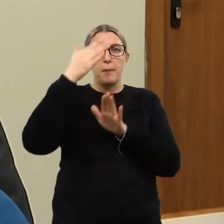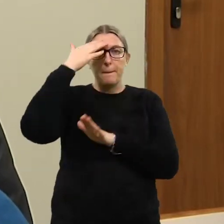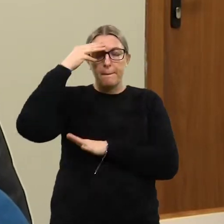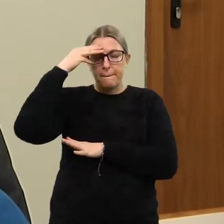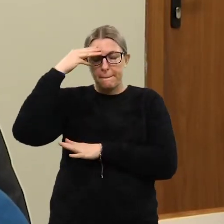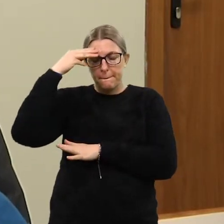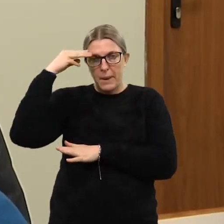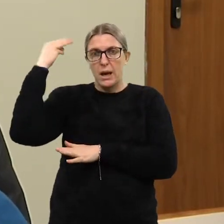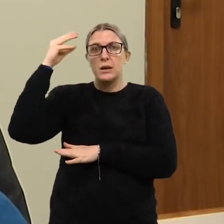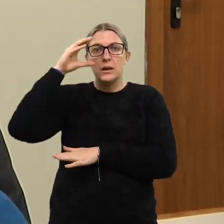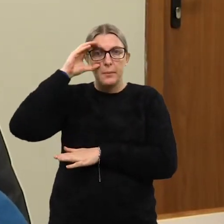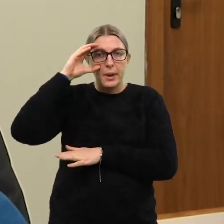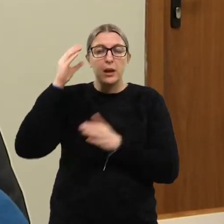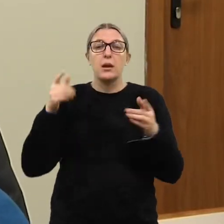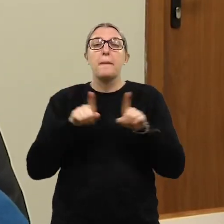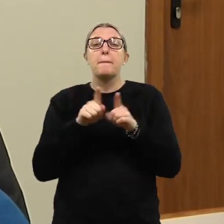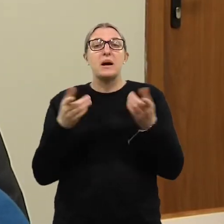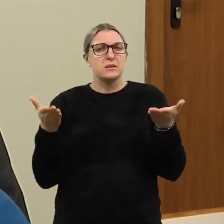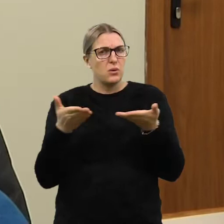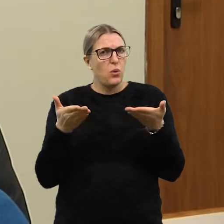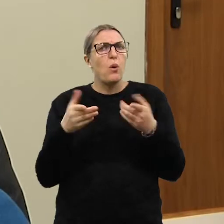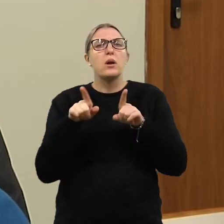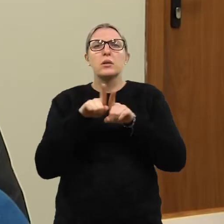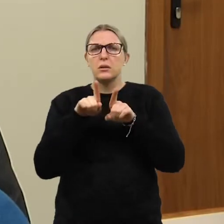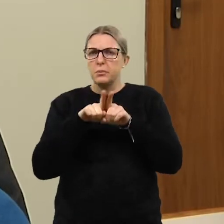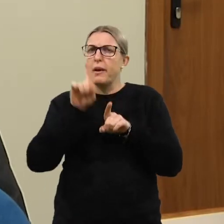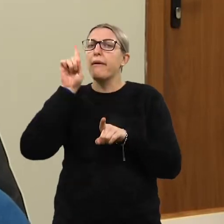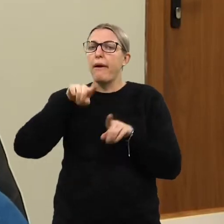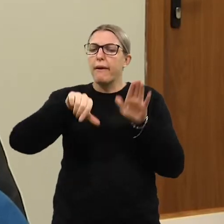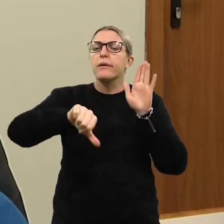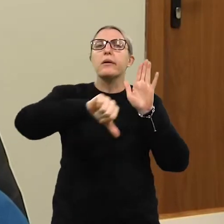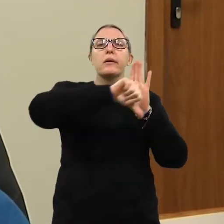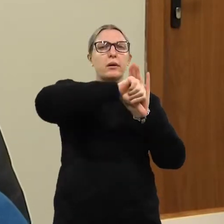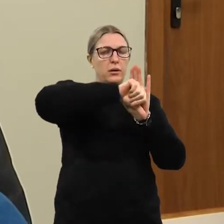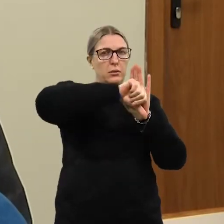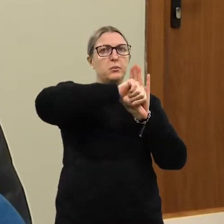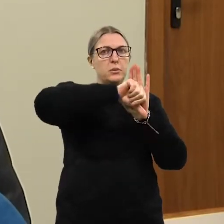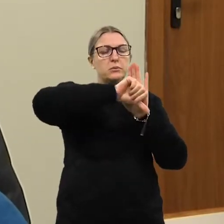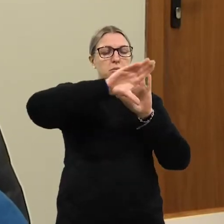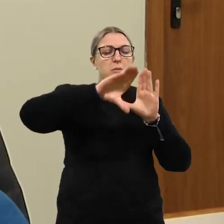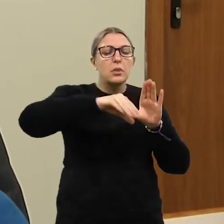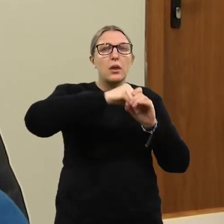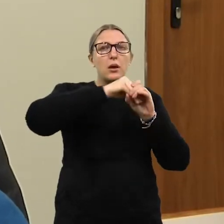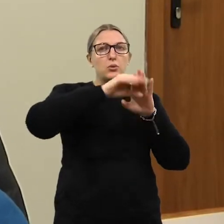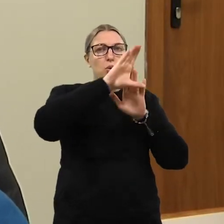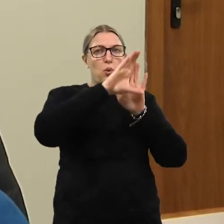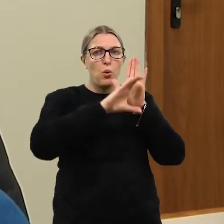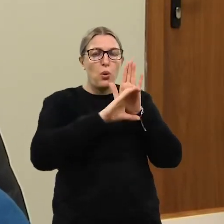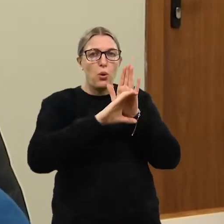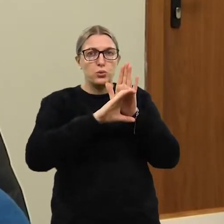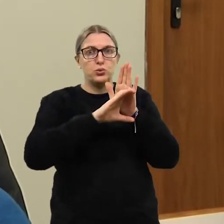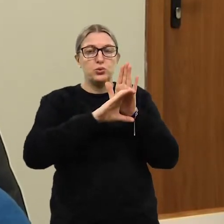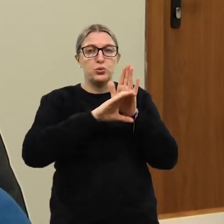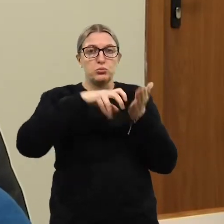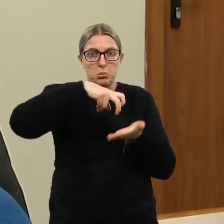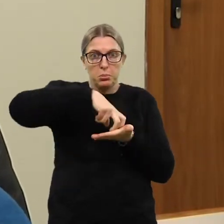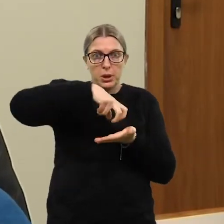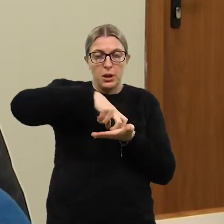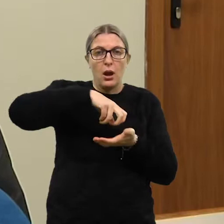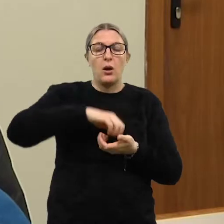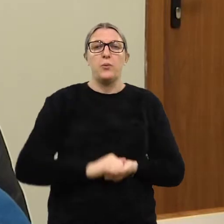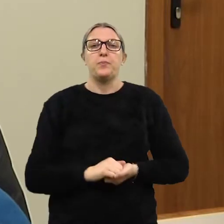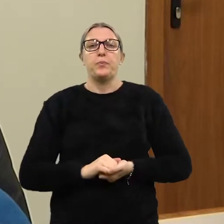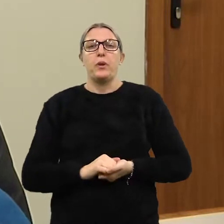Penha, mas agora ela se tornou também um crime no Código Penal. Foi inserido, então, no Código Penal o crime de